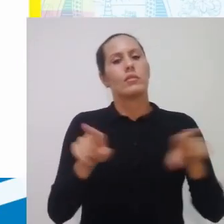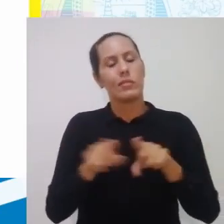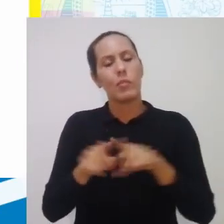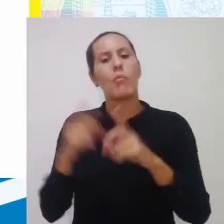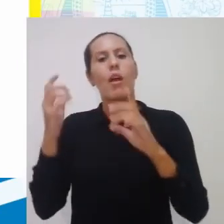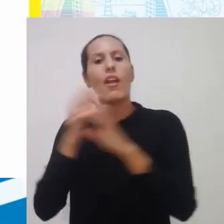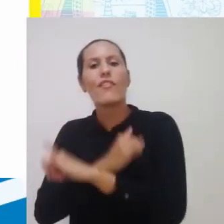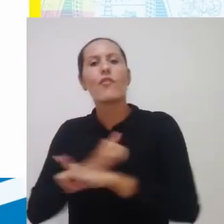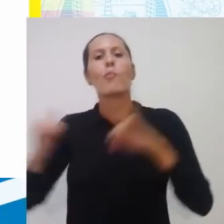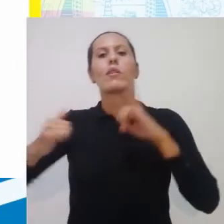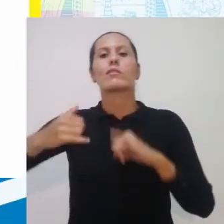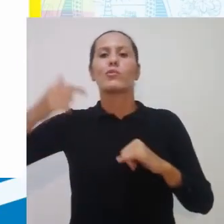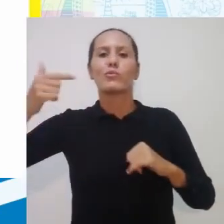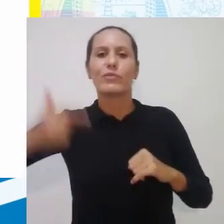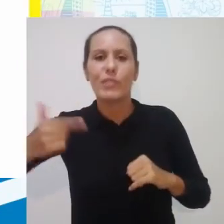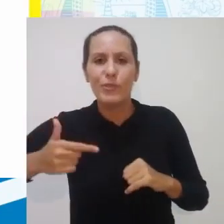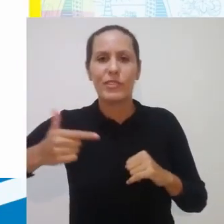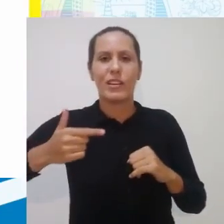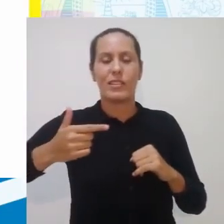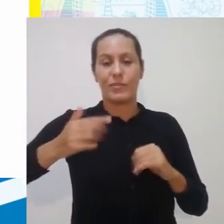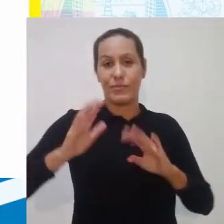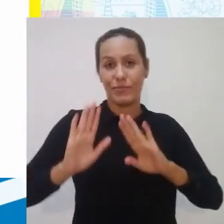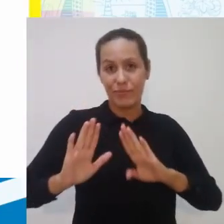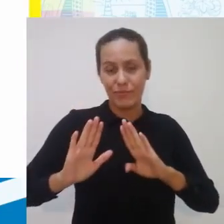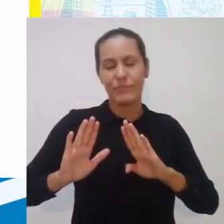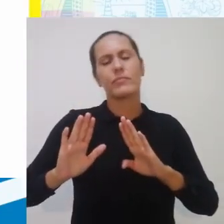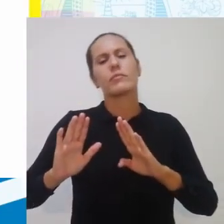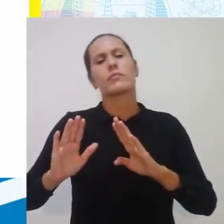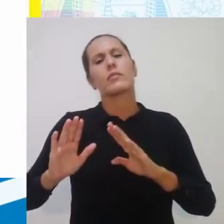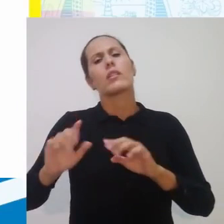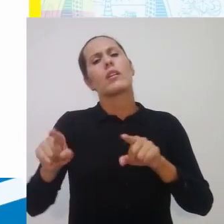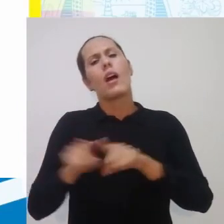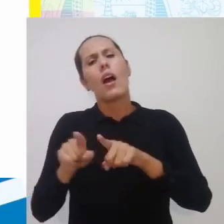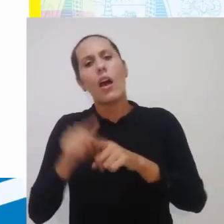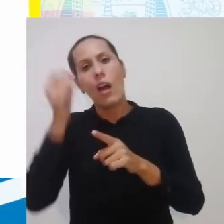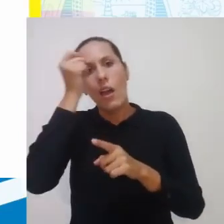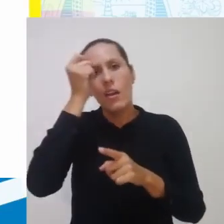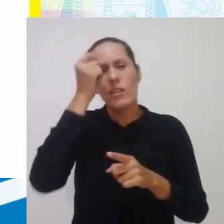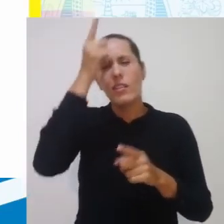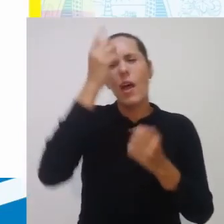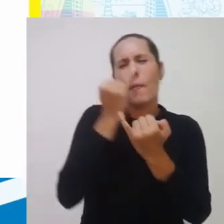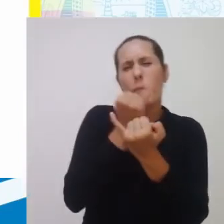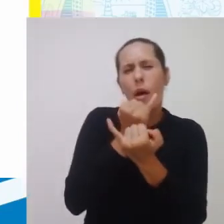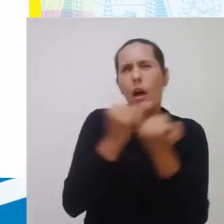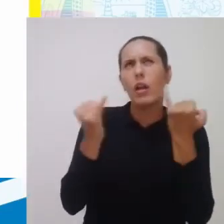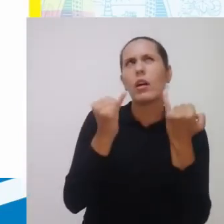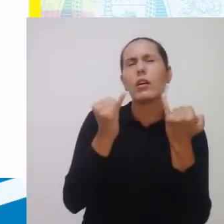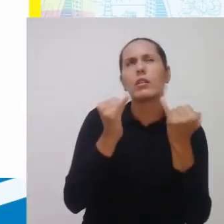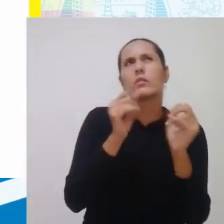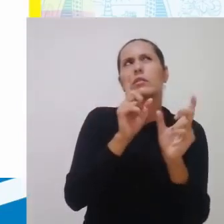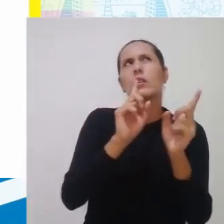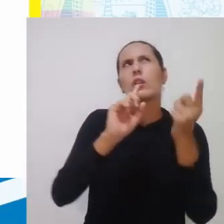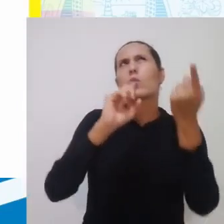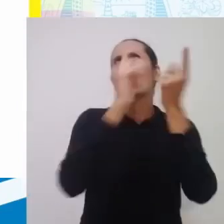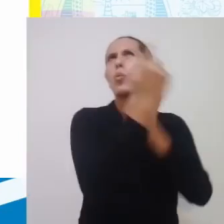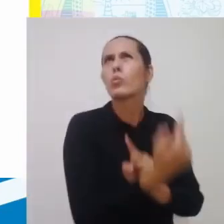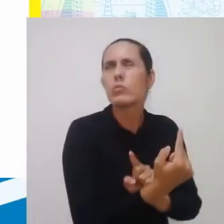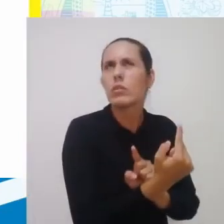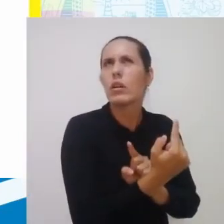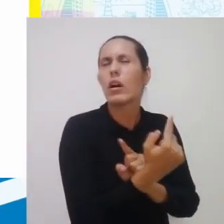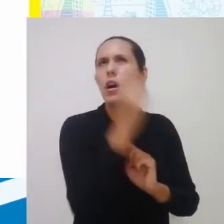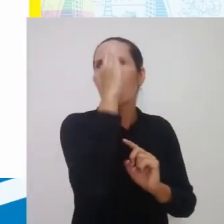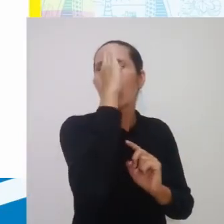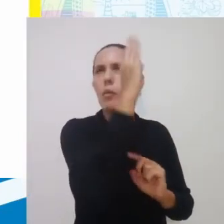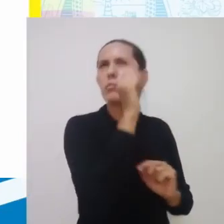que contribuem para a estrutura do texto, para dar suporte à ideia central do mesmo. Ou seja, aquela ideia que parece ser contrária à